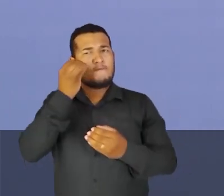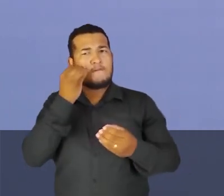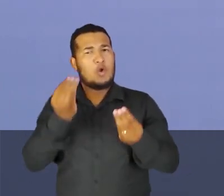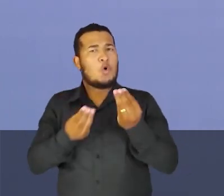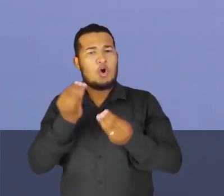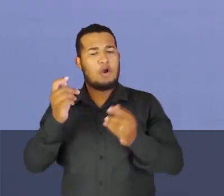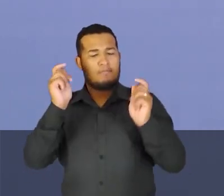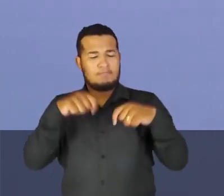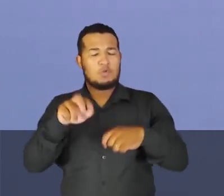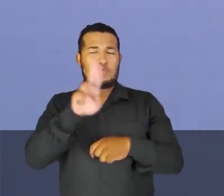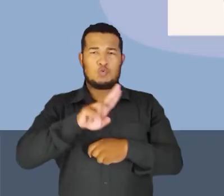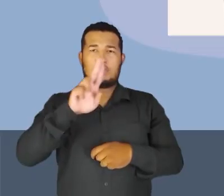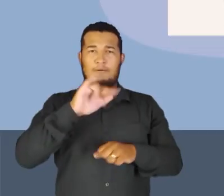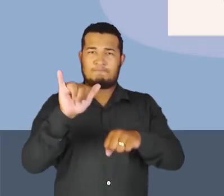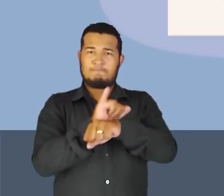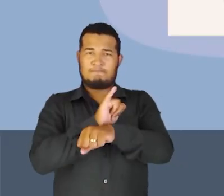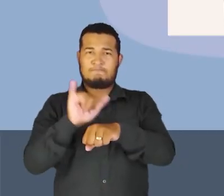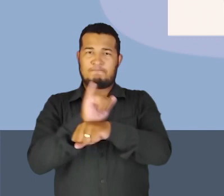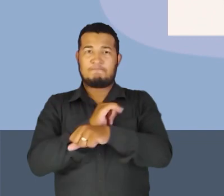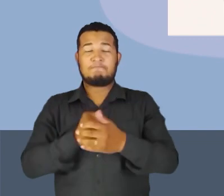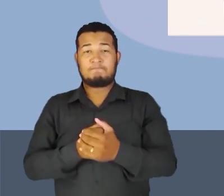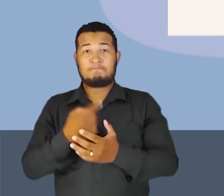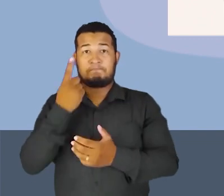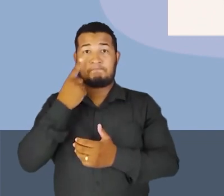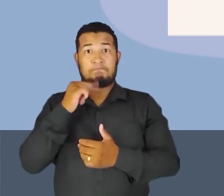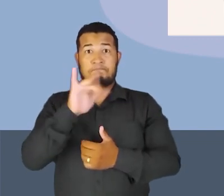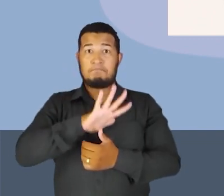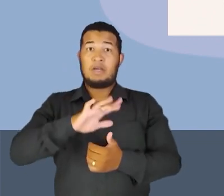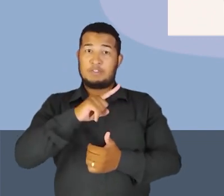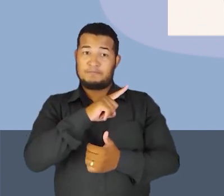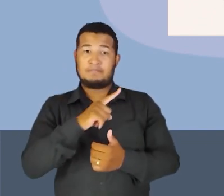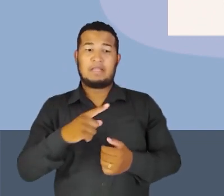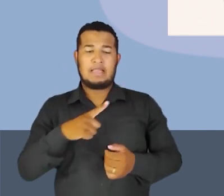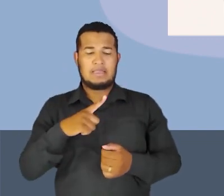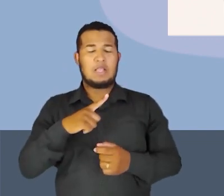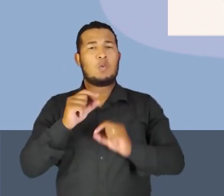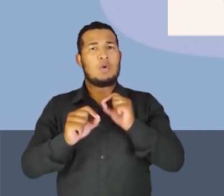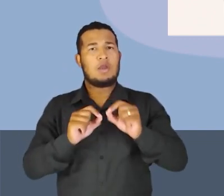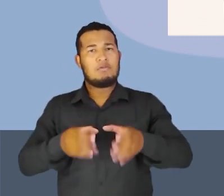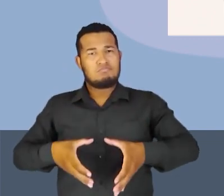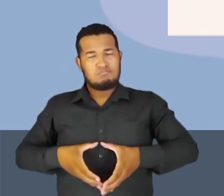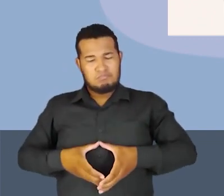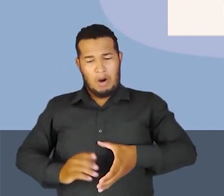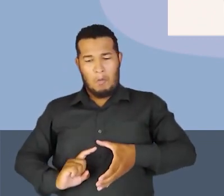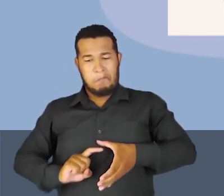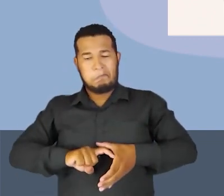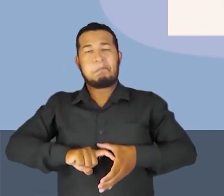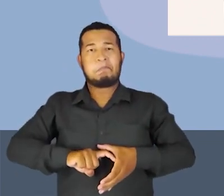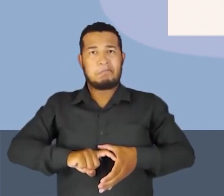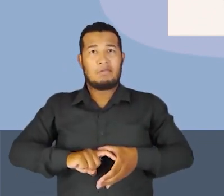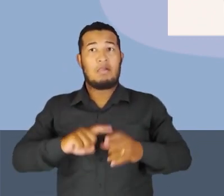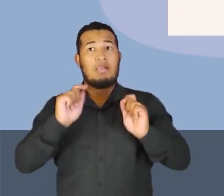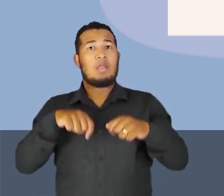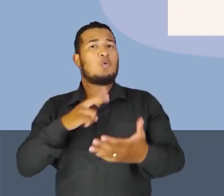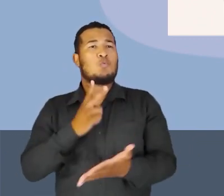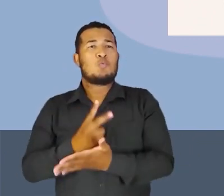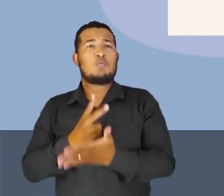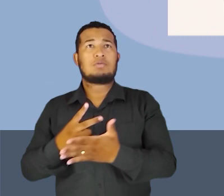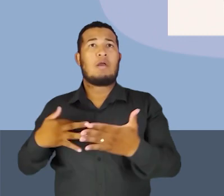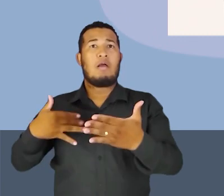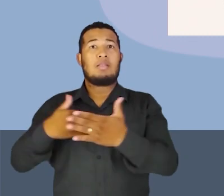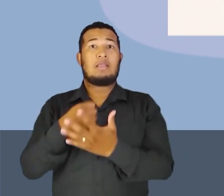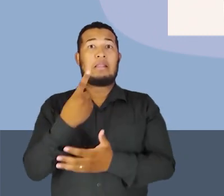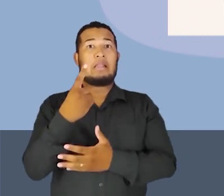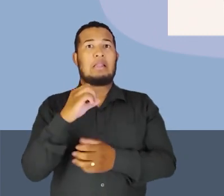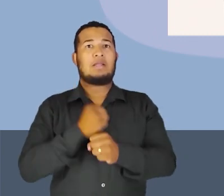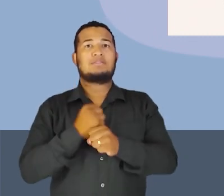método de barreira? Observe na imagem. Nós temos como vantagens para o DIU, dispositivo intrauterino, que ele pode permanecer até 10